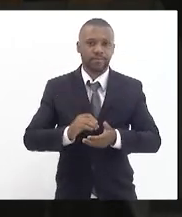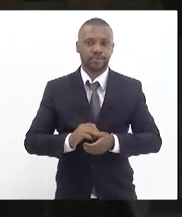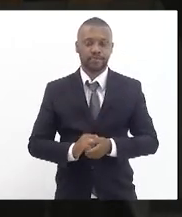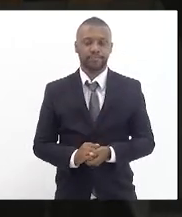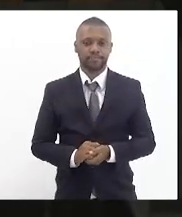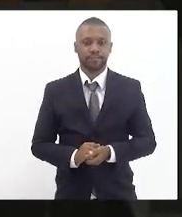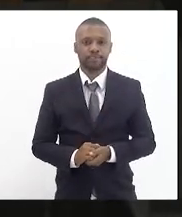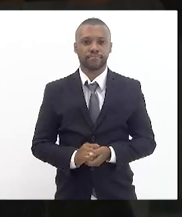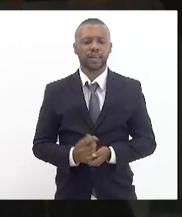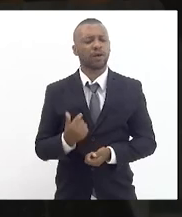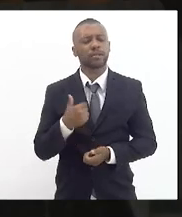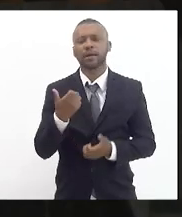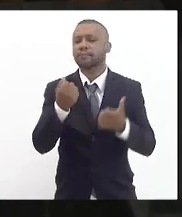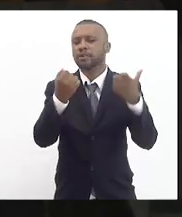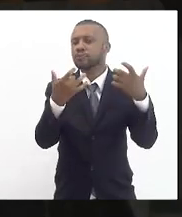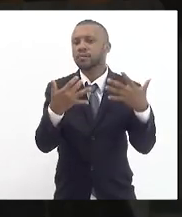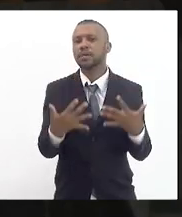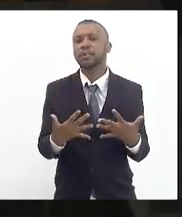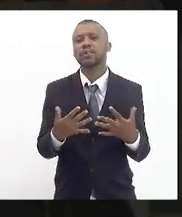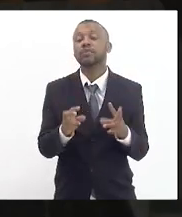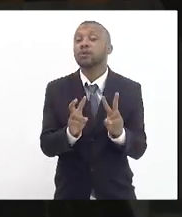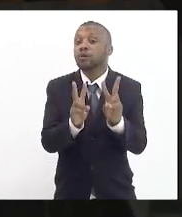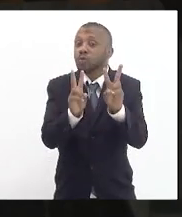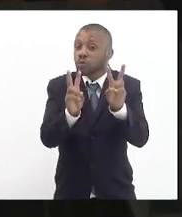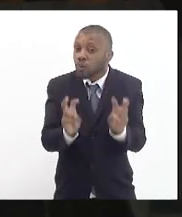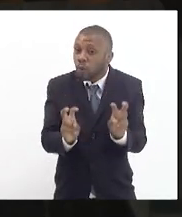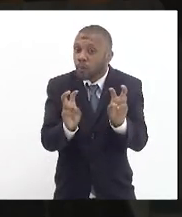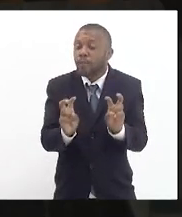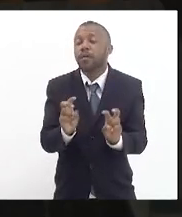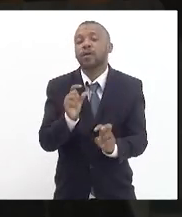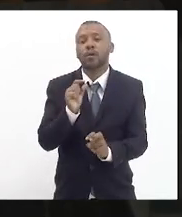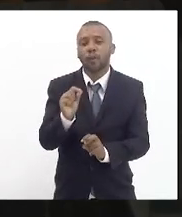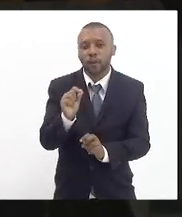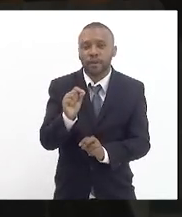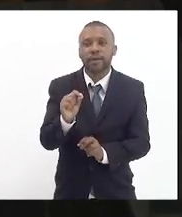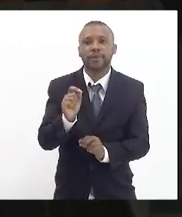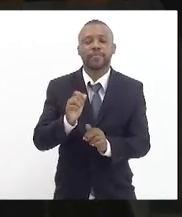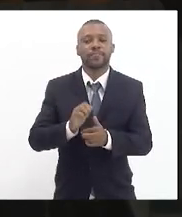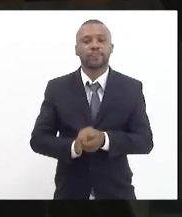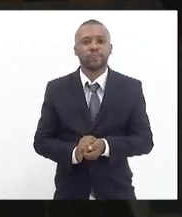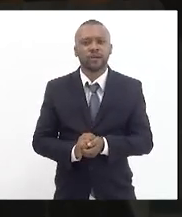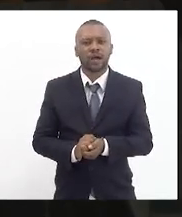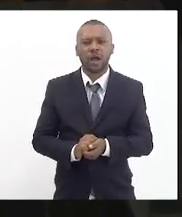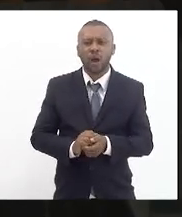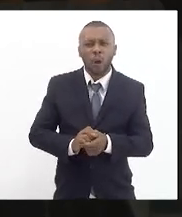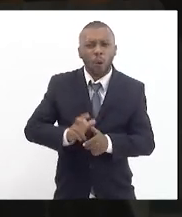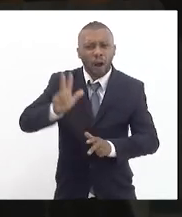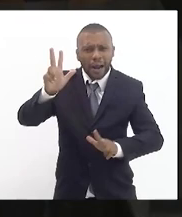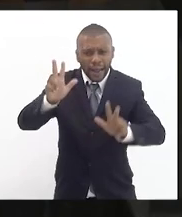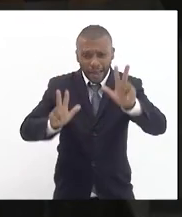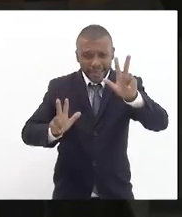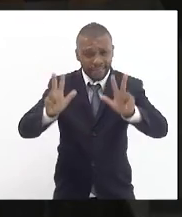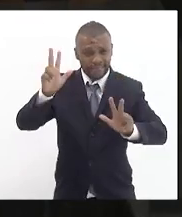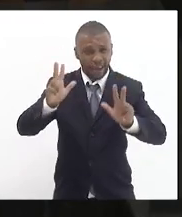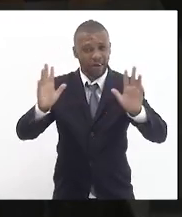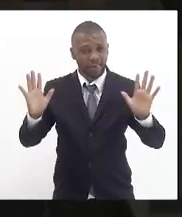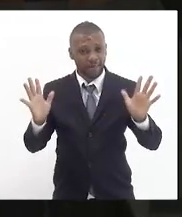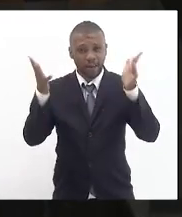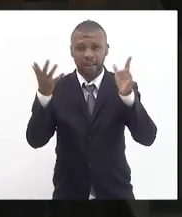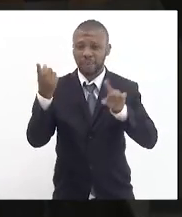sobre o êxito e do carnaval no sentido